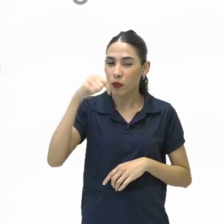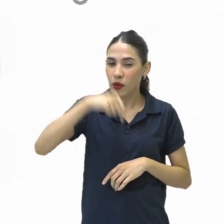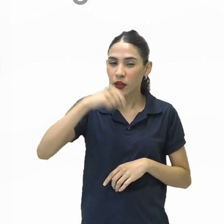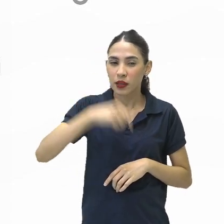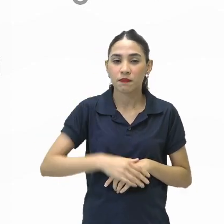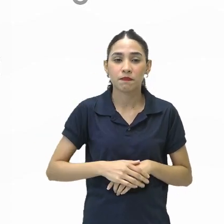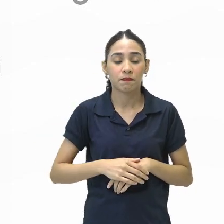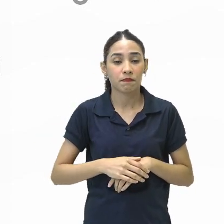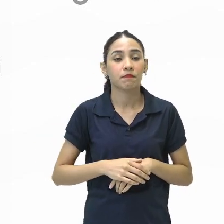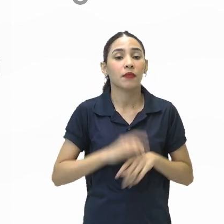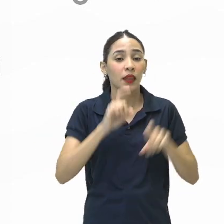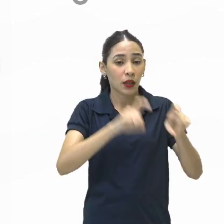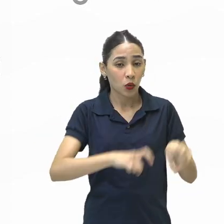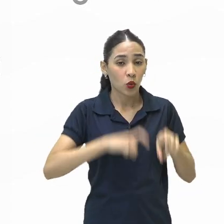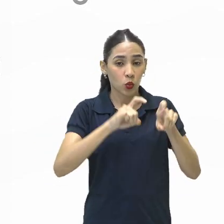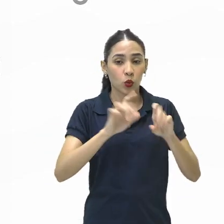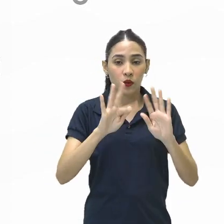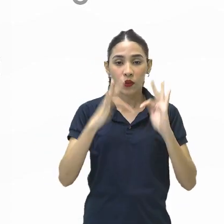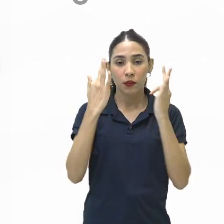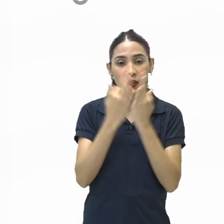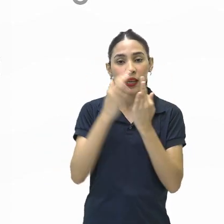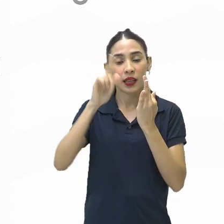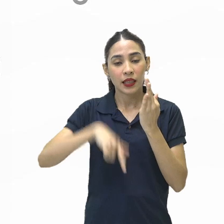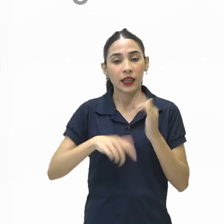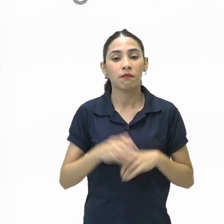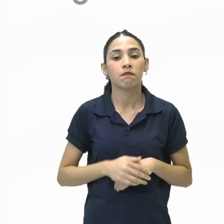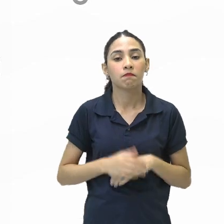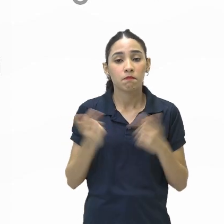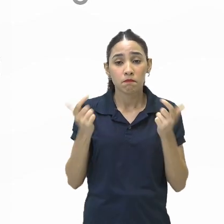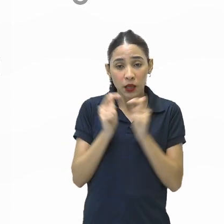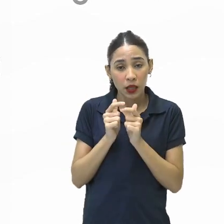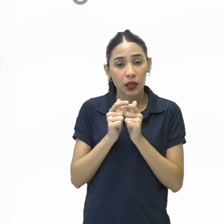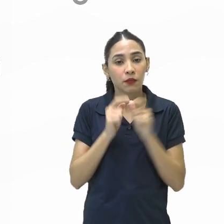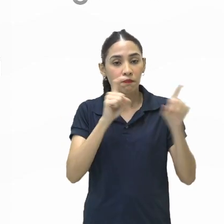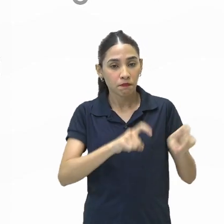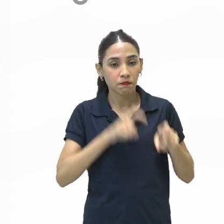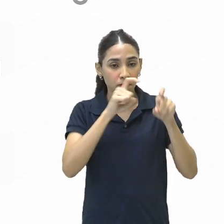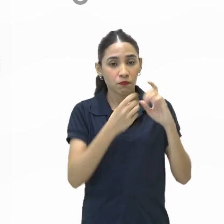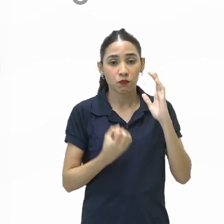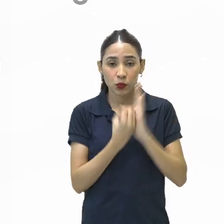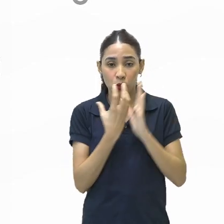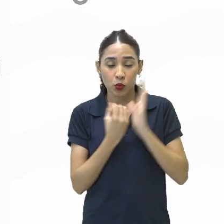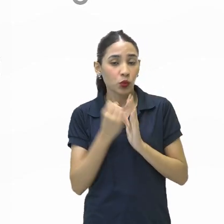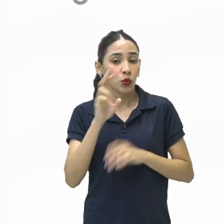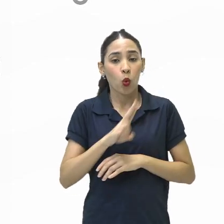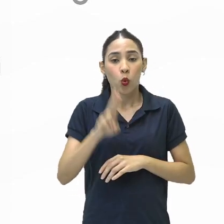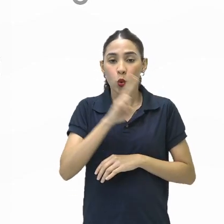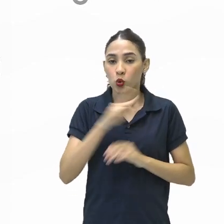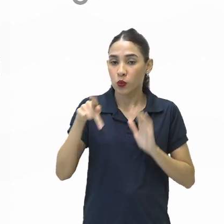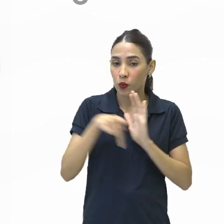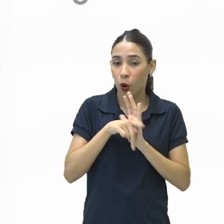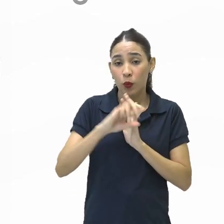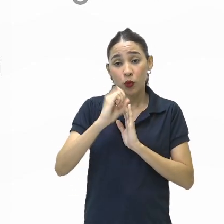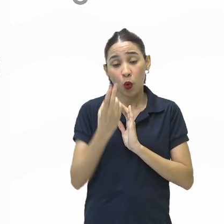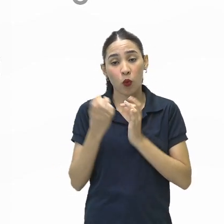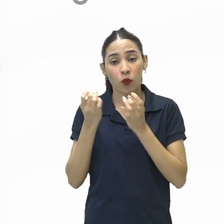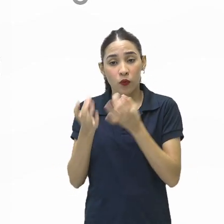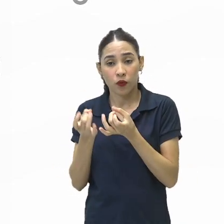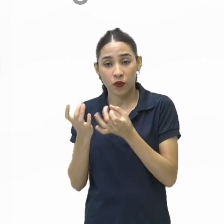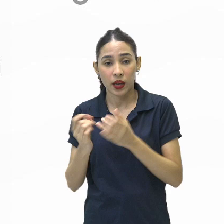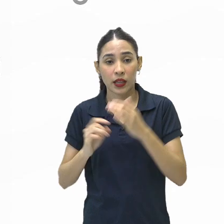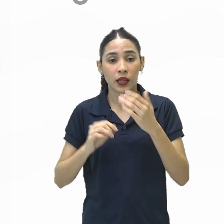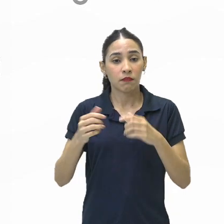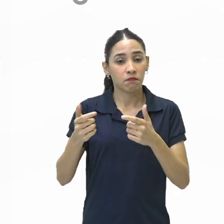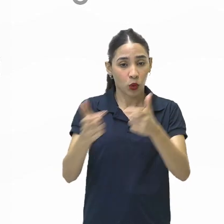A agricultura familiar, que são os pequenos agricultores que produzem para consumo próprio ou para venda em